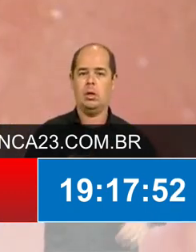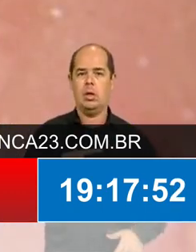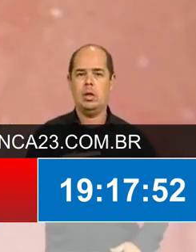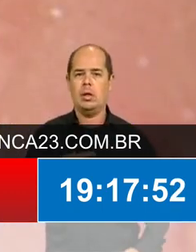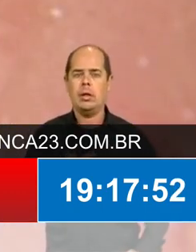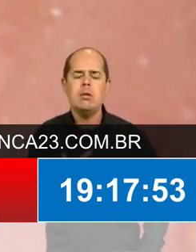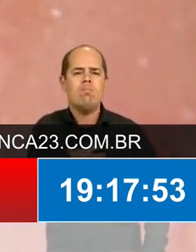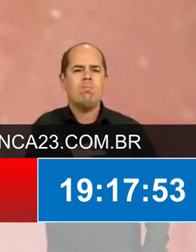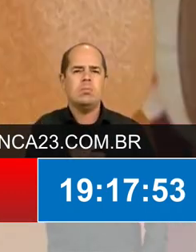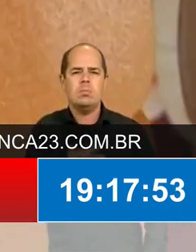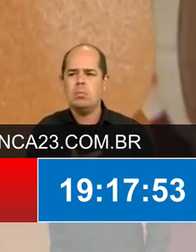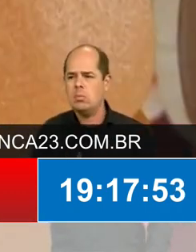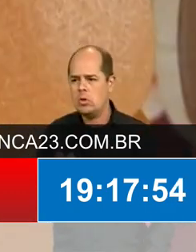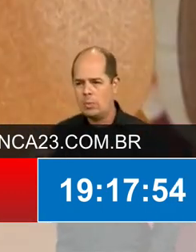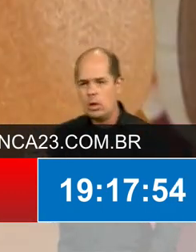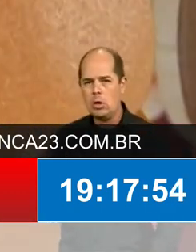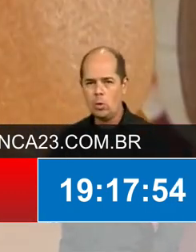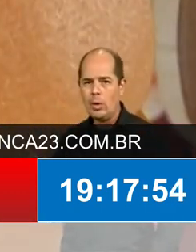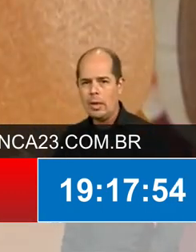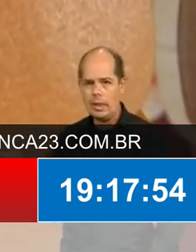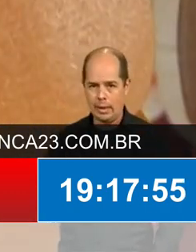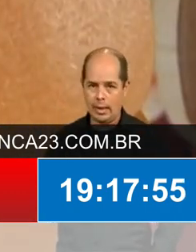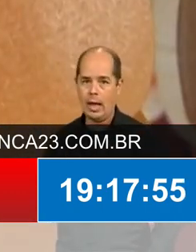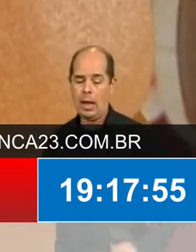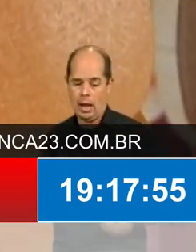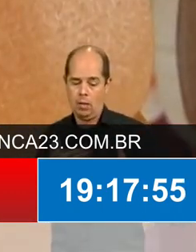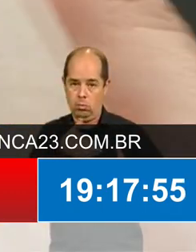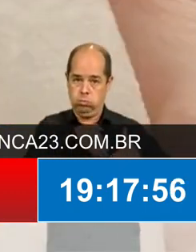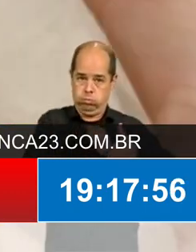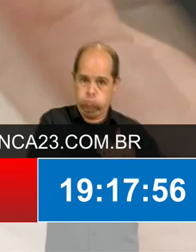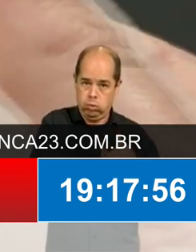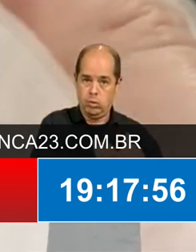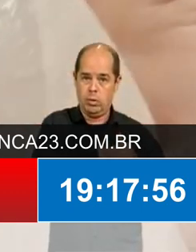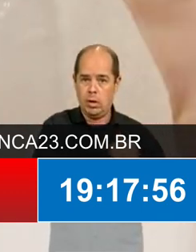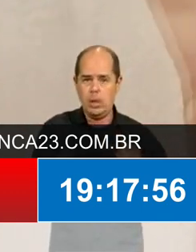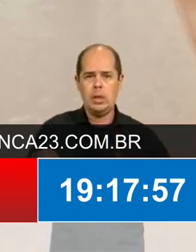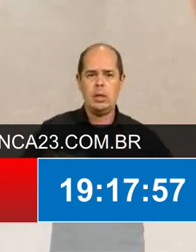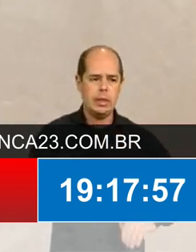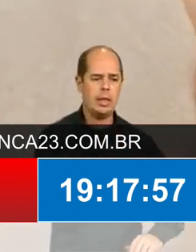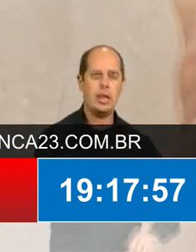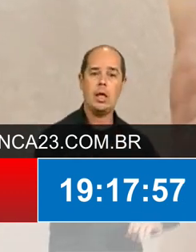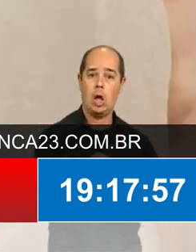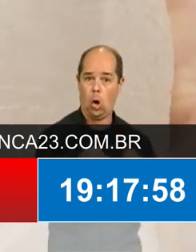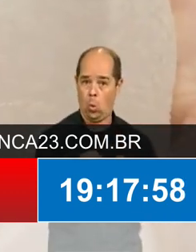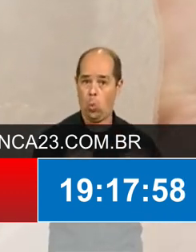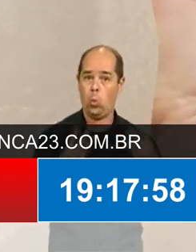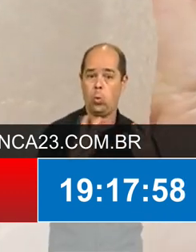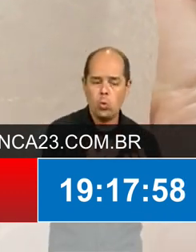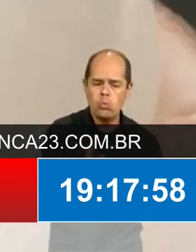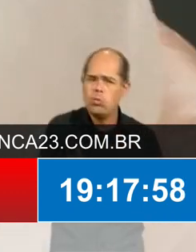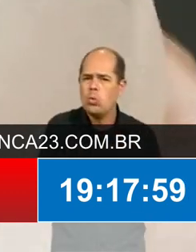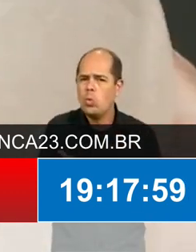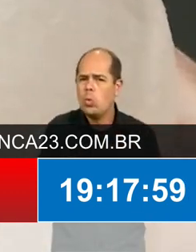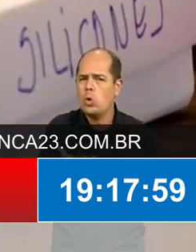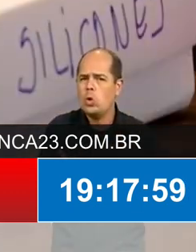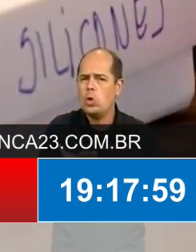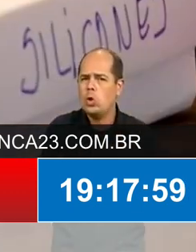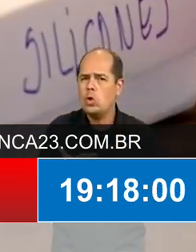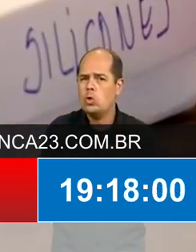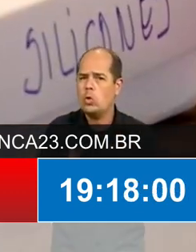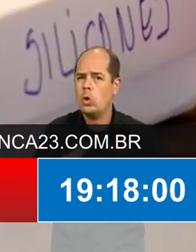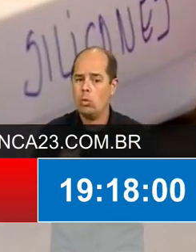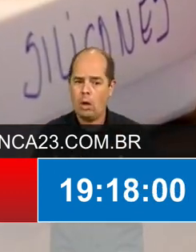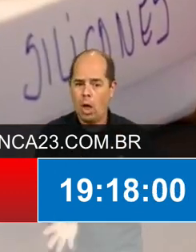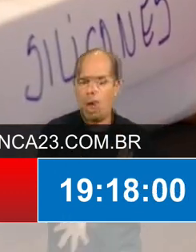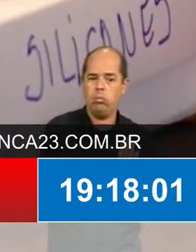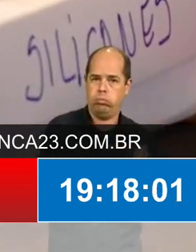por pacientes que fizeram implante, é estudada pela Organização Mundial de Saúde e, pelo menos por enquanto, não está